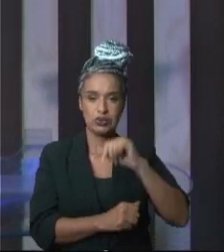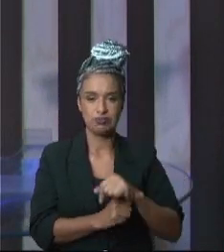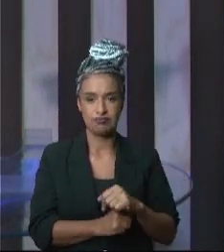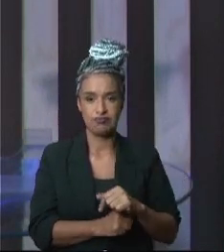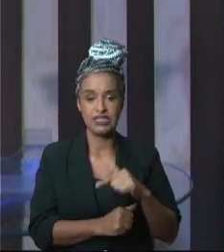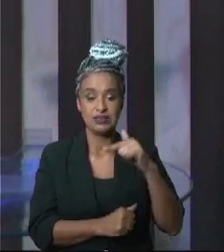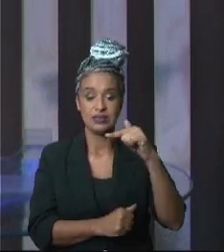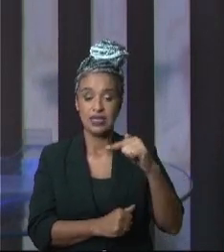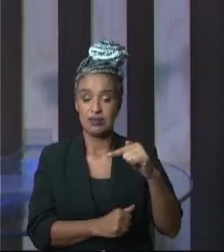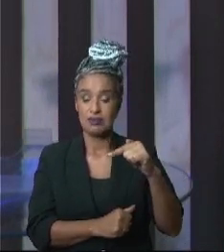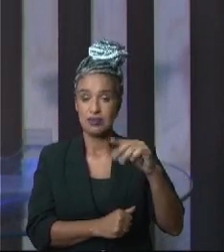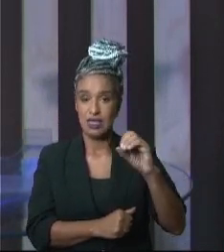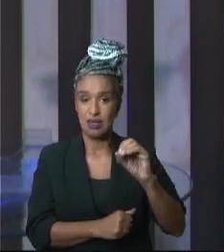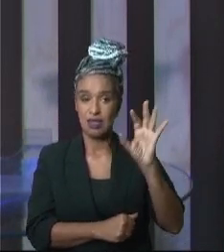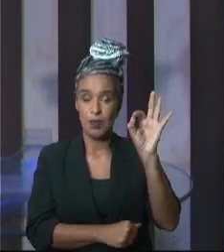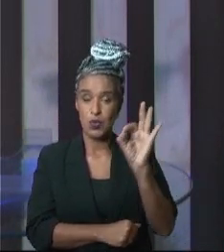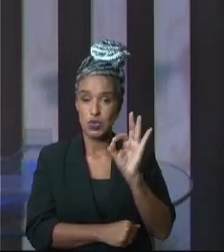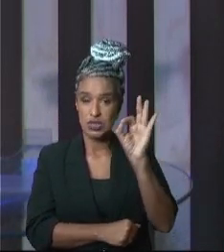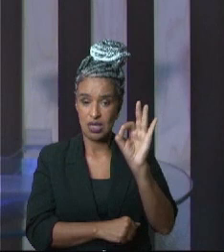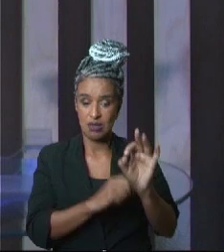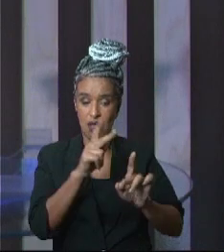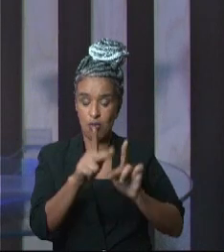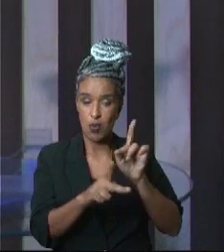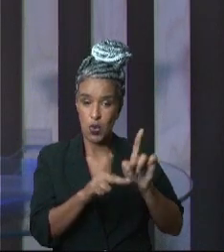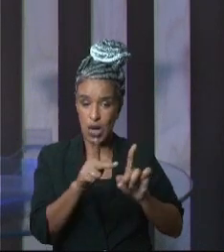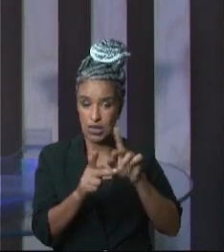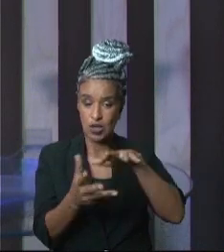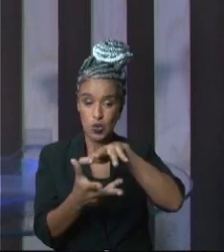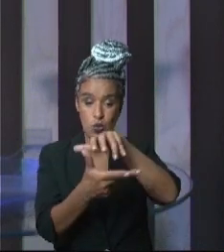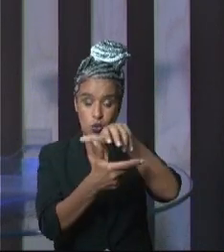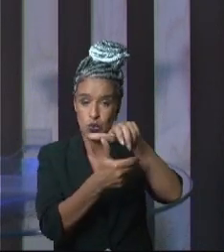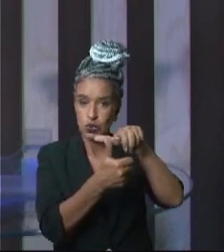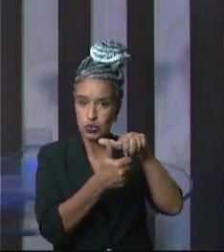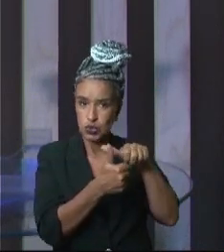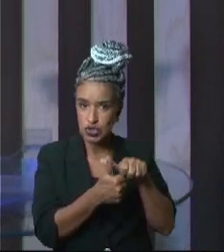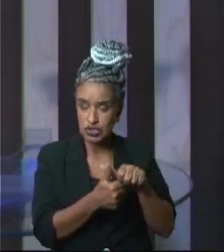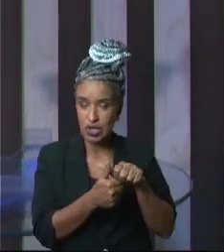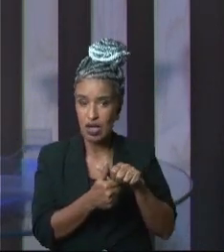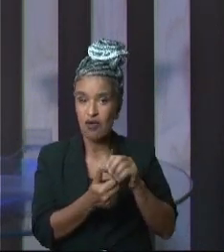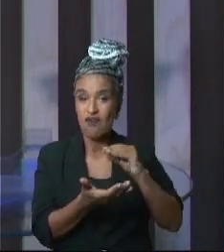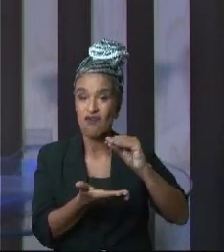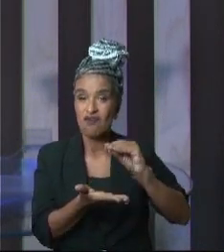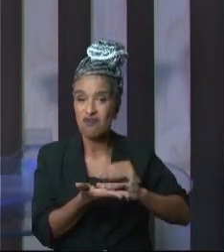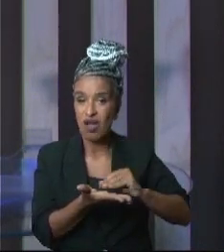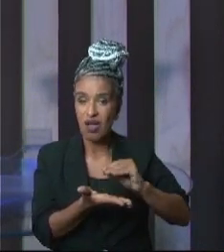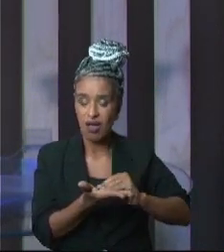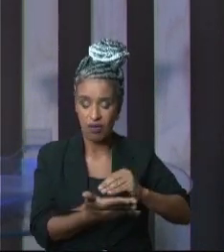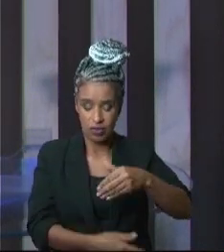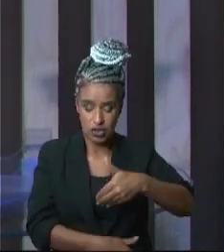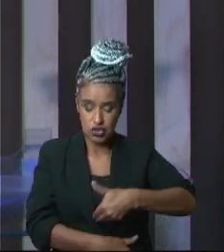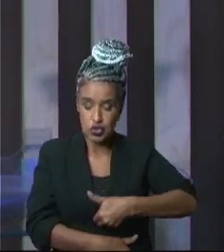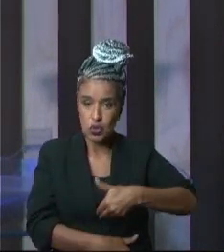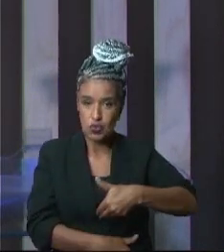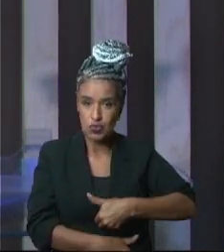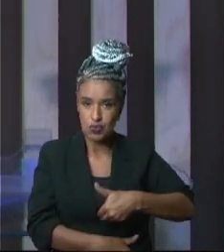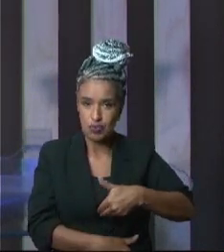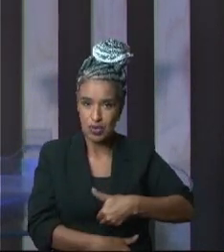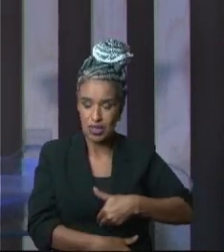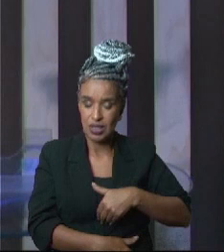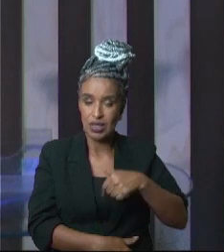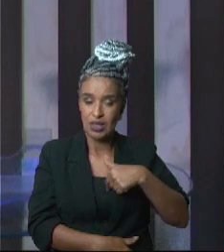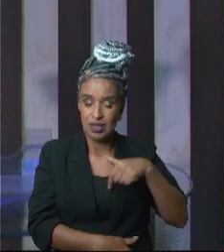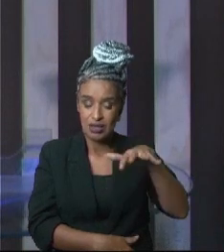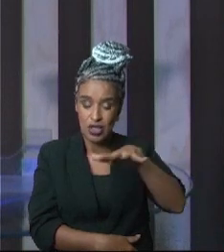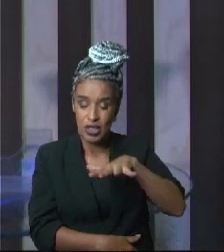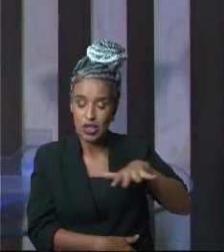70% da população mundial que sofre de insegurança alimentar aguda, 70% encontra-se